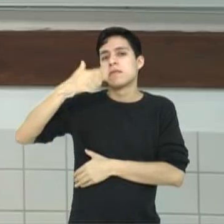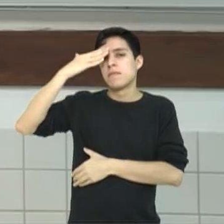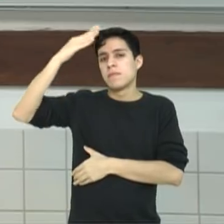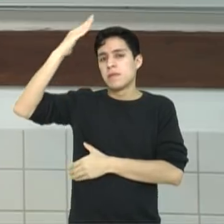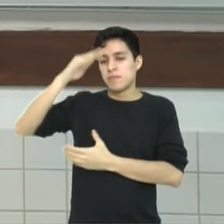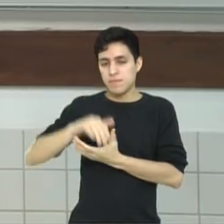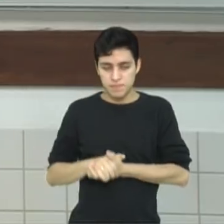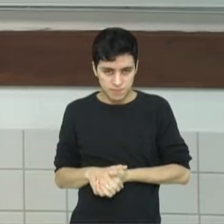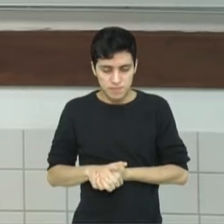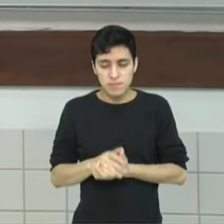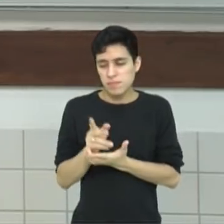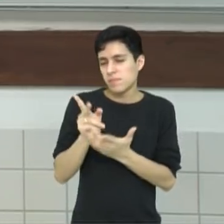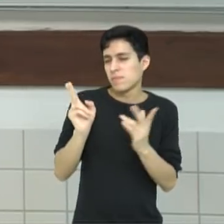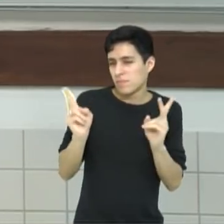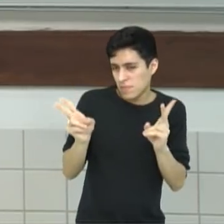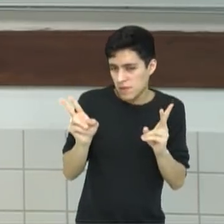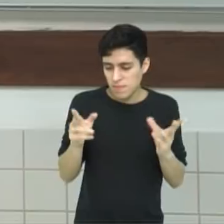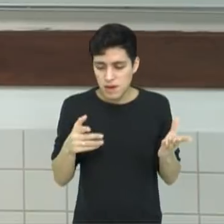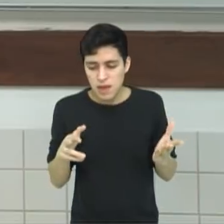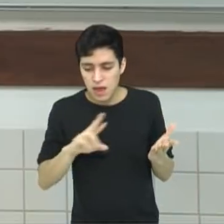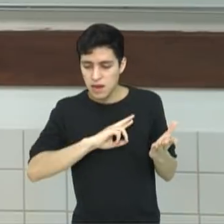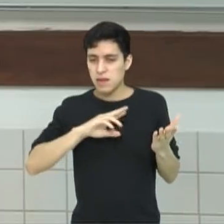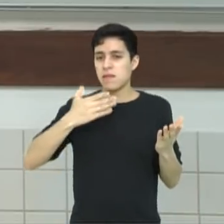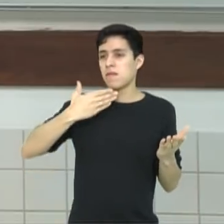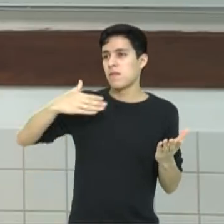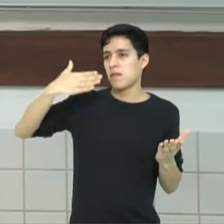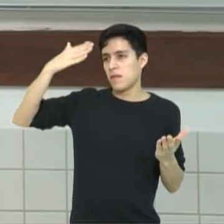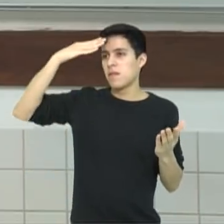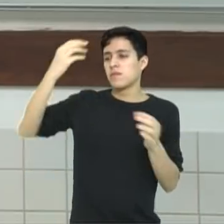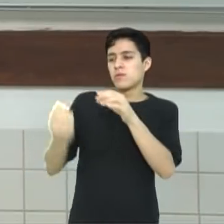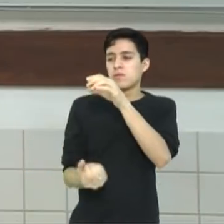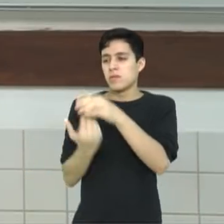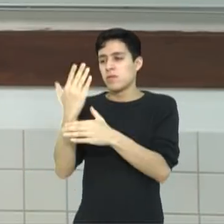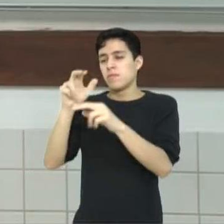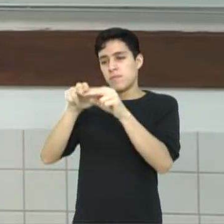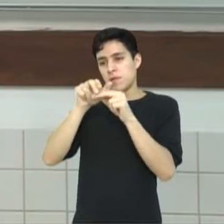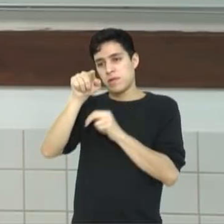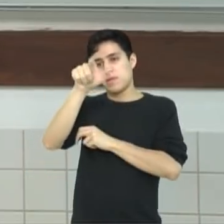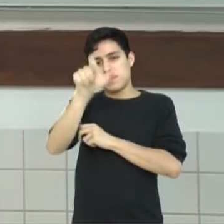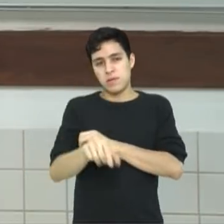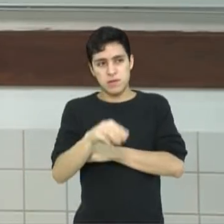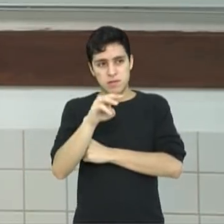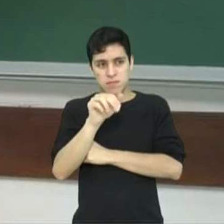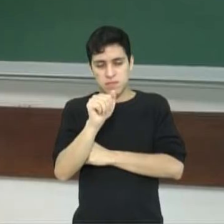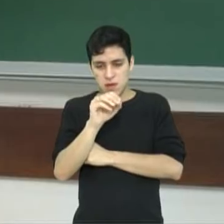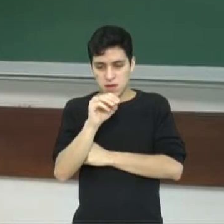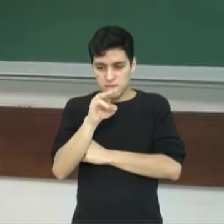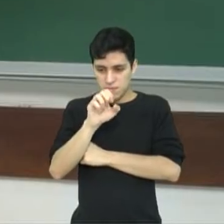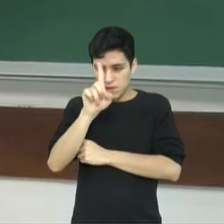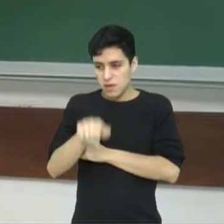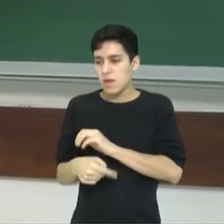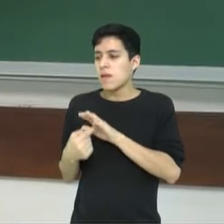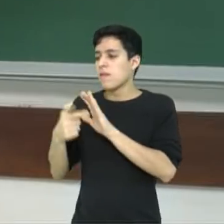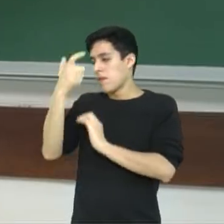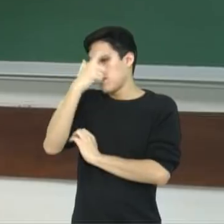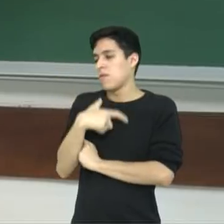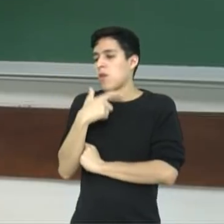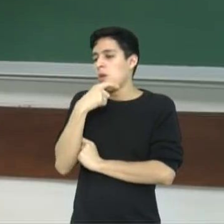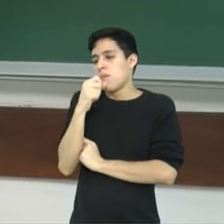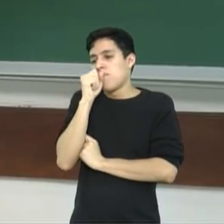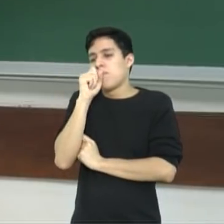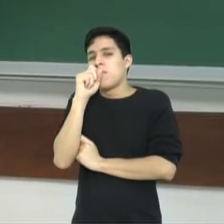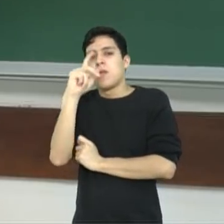de Deus, e sim como um profeta, que foi importante lá na época do Império Romano, assim como ele estava sendo importante para um outro povo no